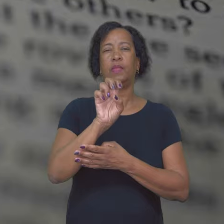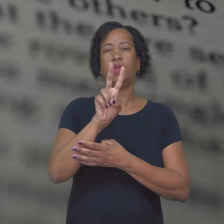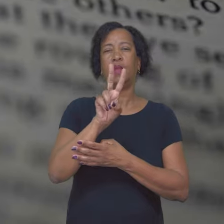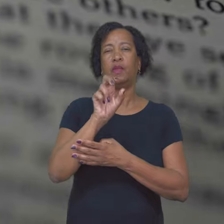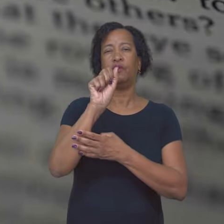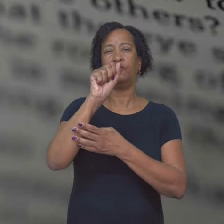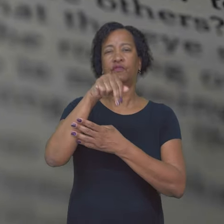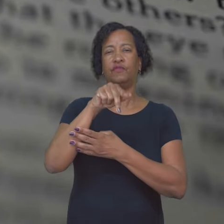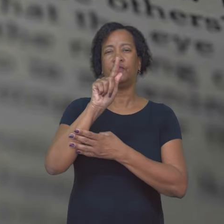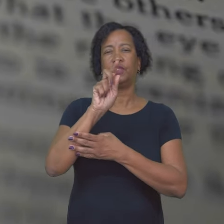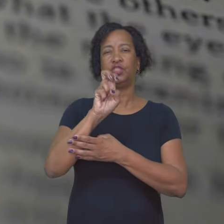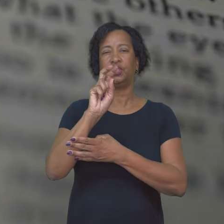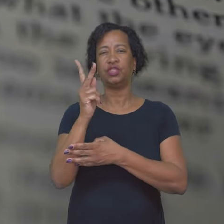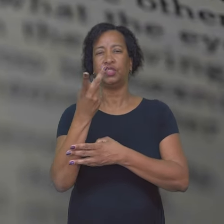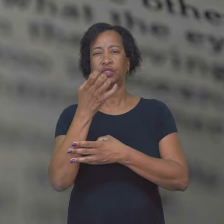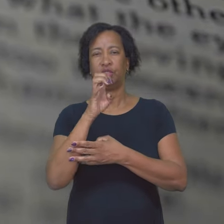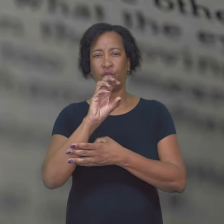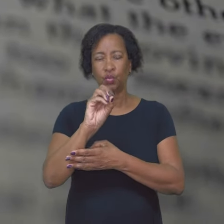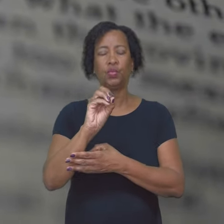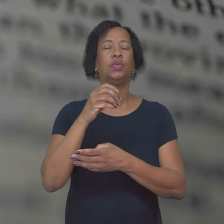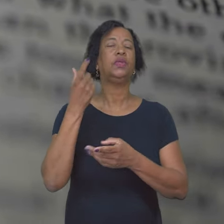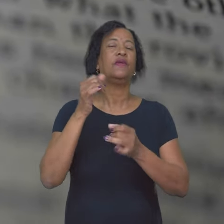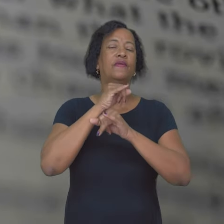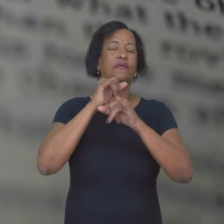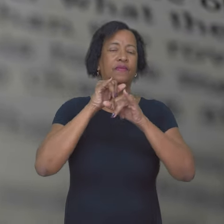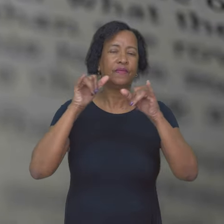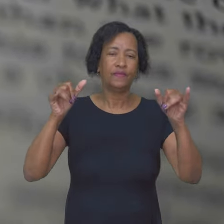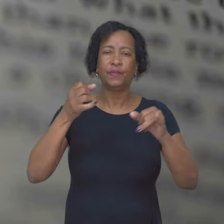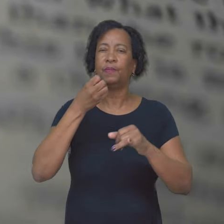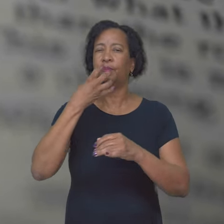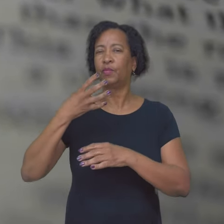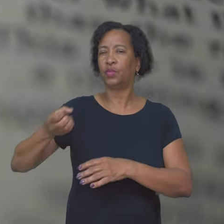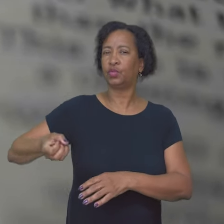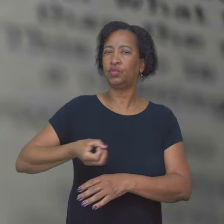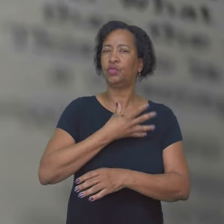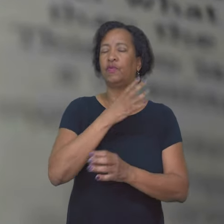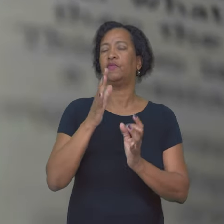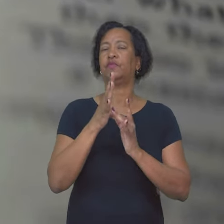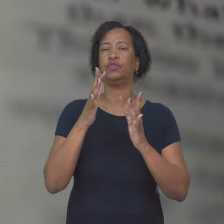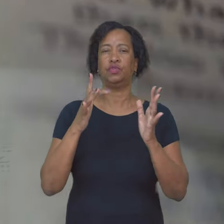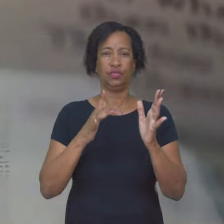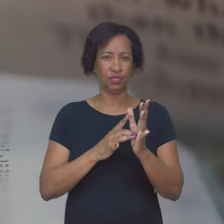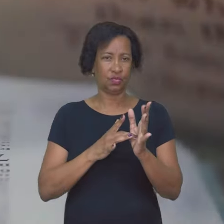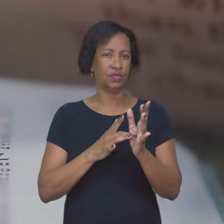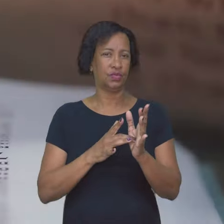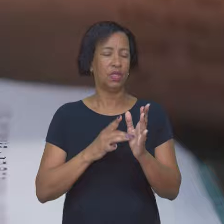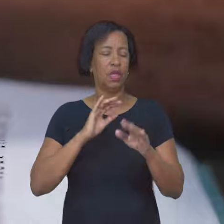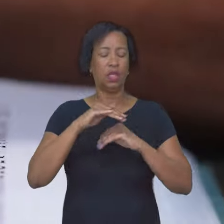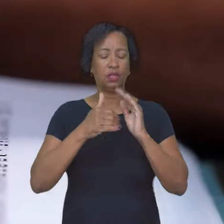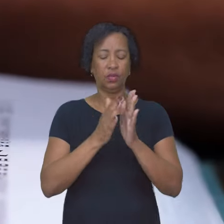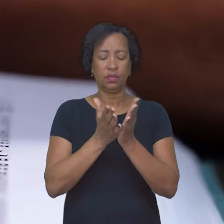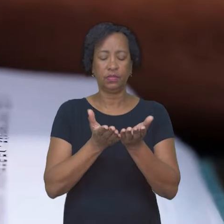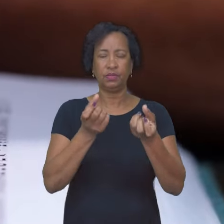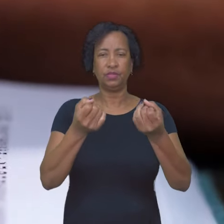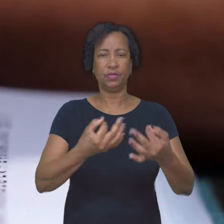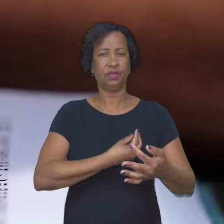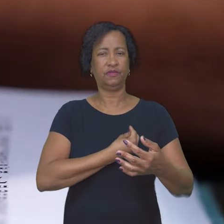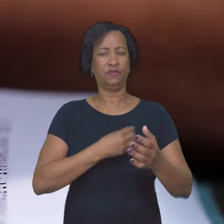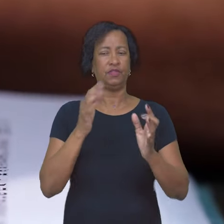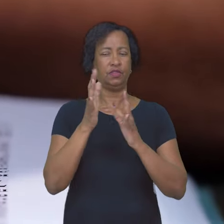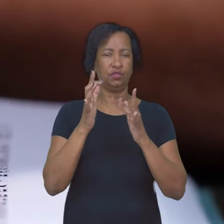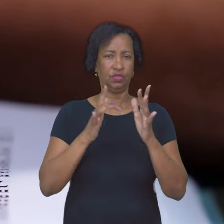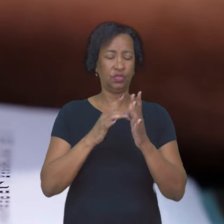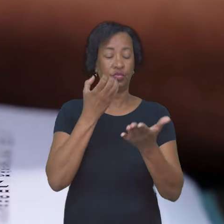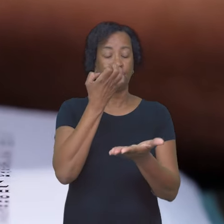porque anunciam as boas novas de Jesus Cristo toda a Bíblia fala sobre Jesus por tantos evangelos